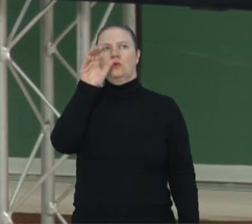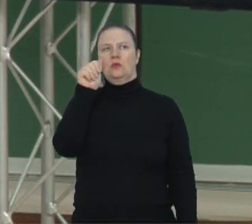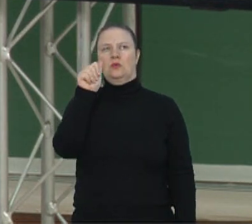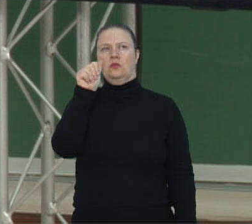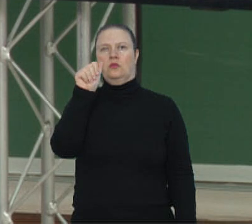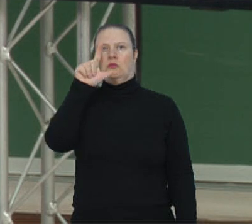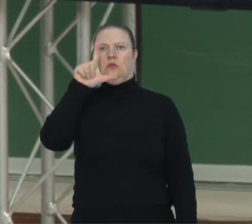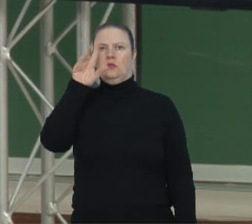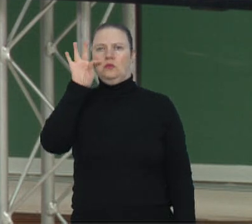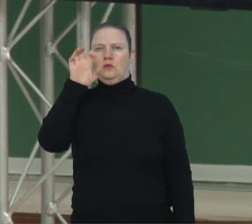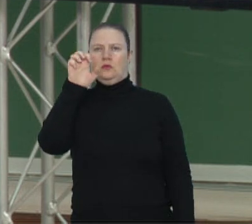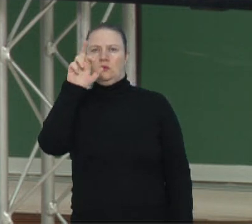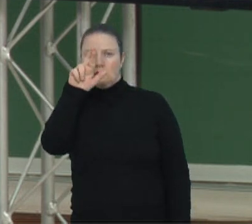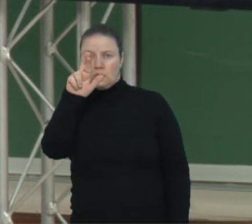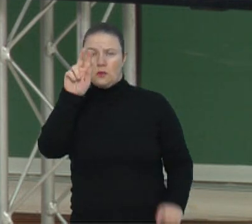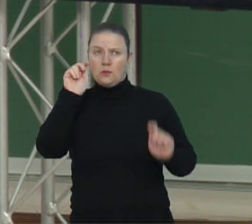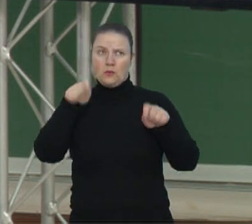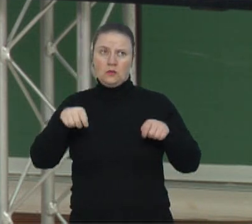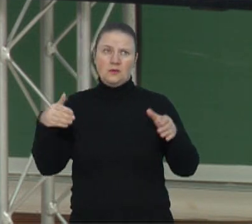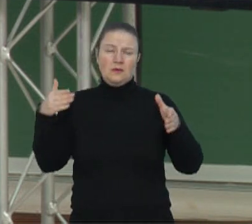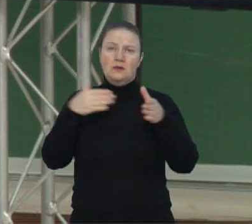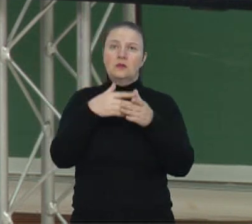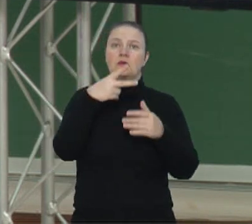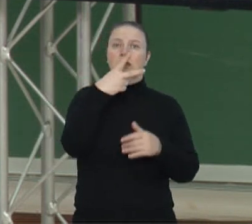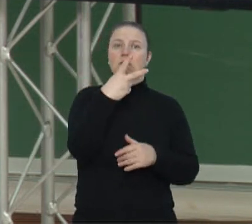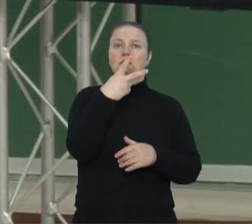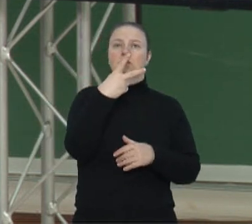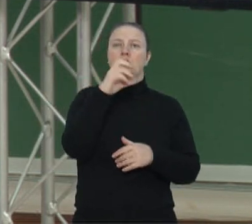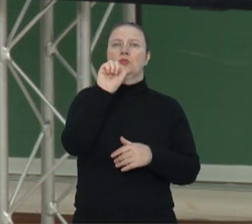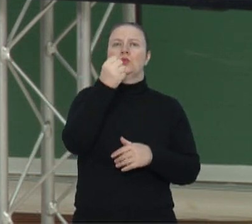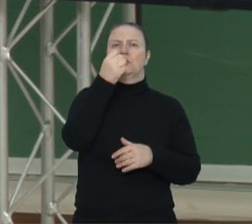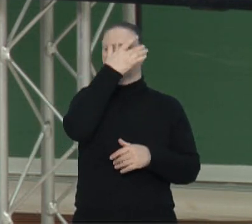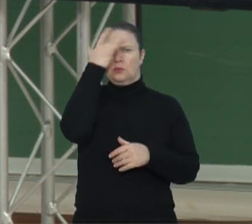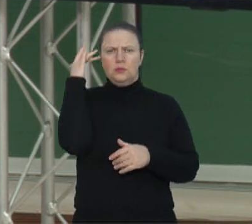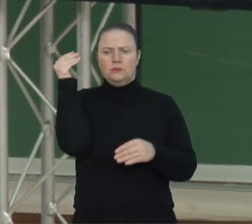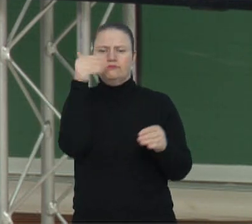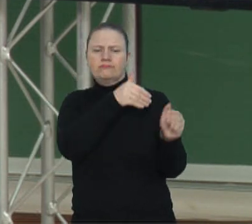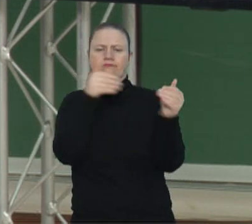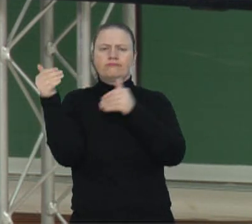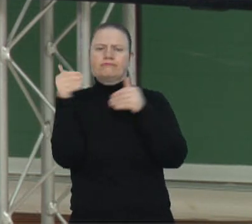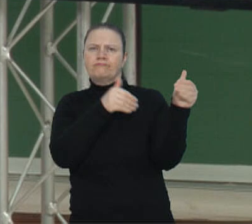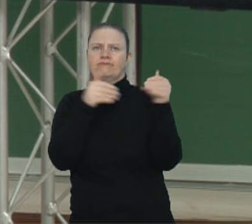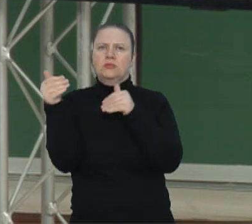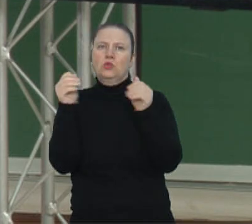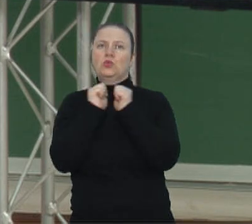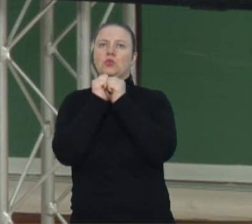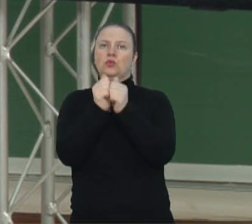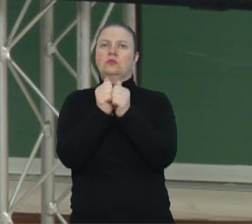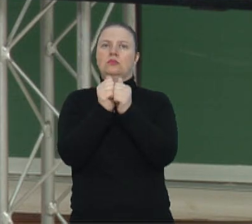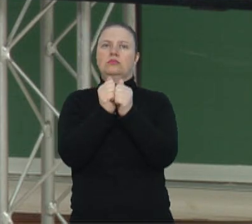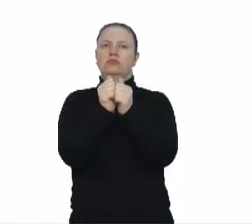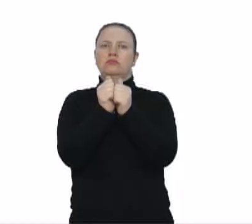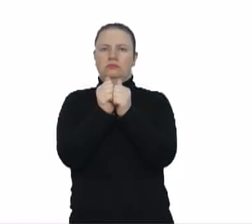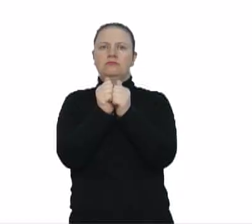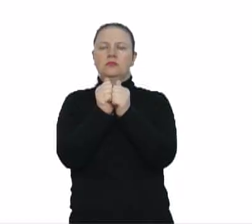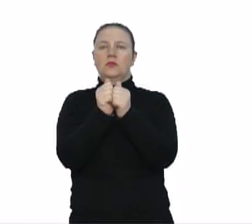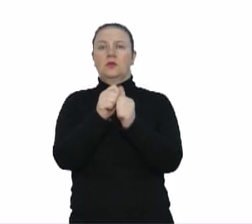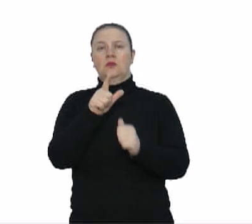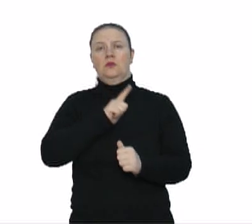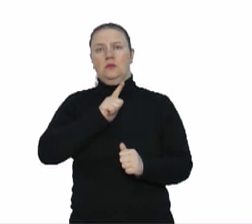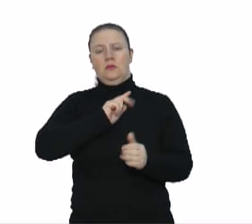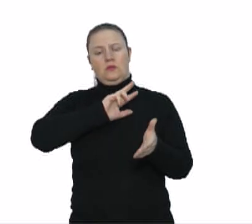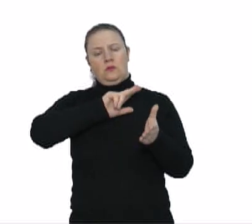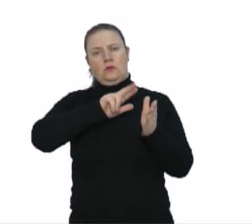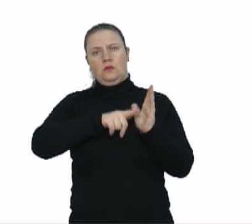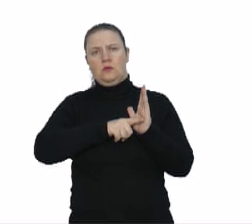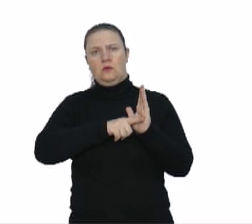pessoas participando. Nenhum deles precisa ser um músico formado, né, que passou vários anos entendendo aquela técnica, mas tem várias